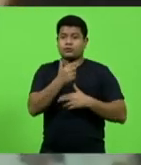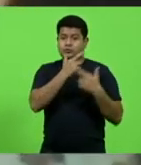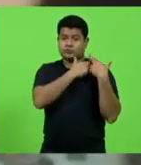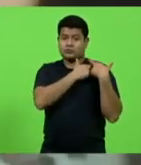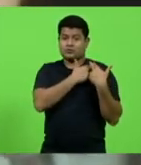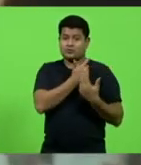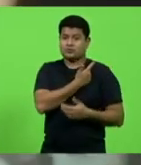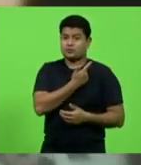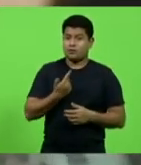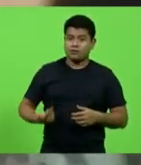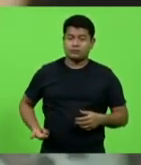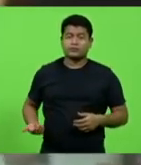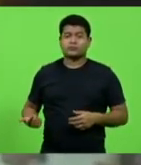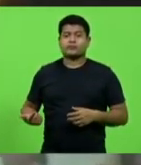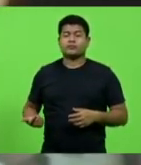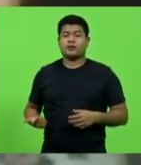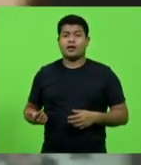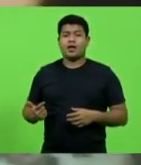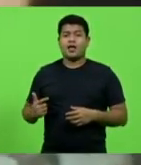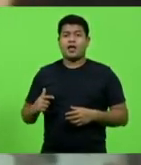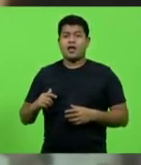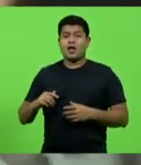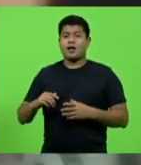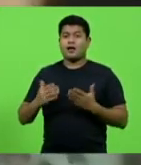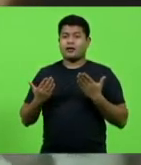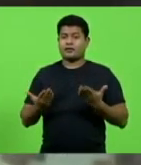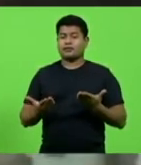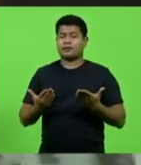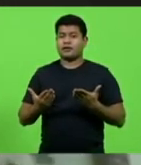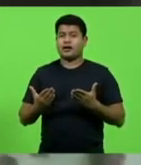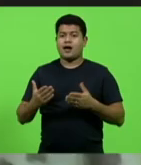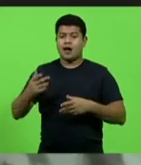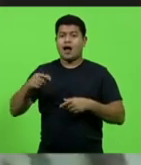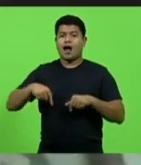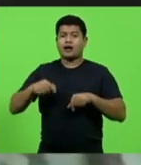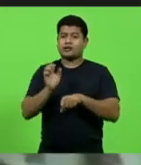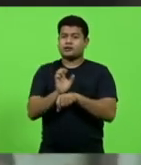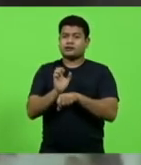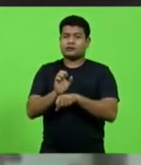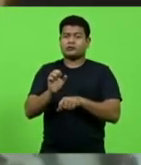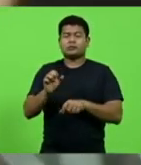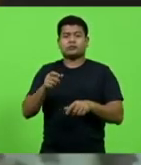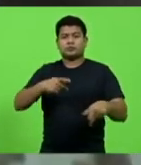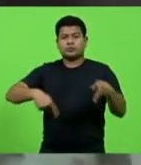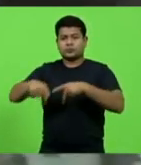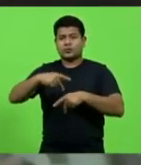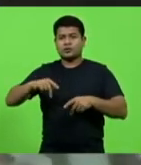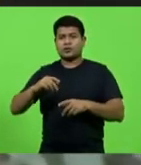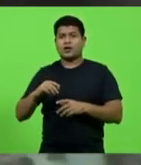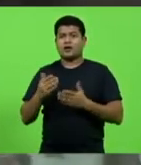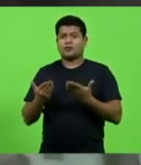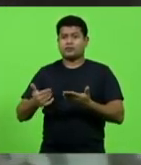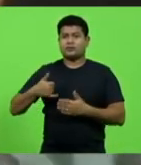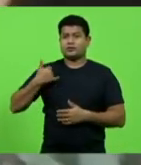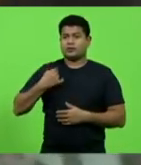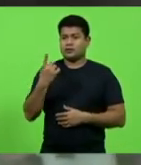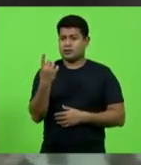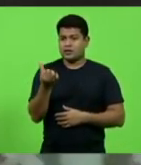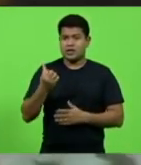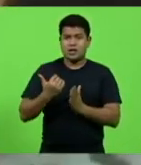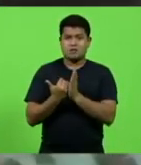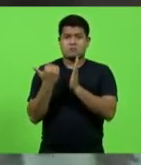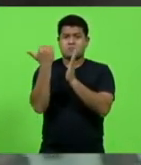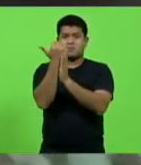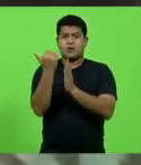Estado onde mais da metade da população maior de 16 anos não concluiu a